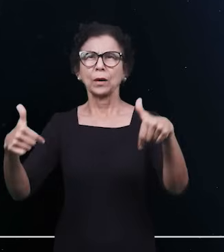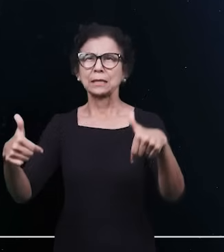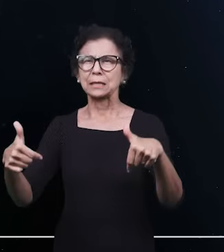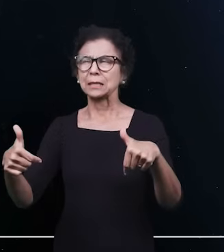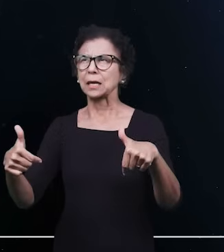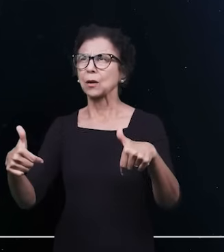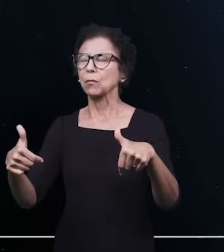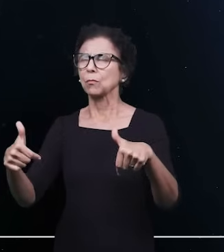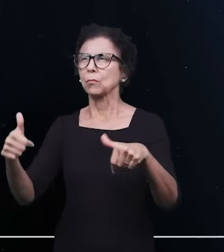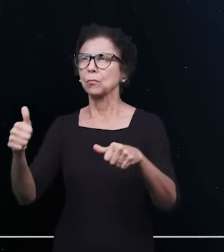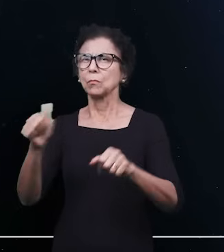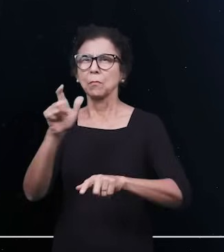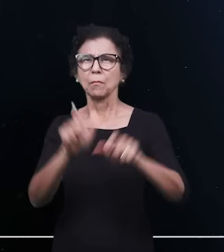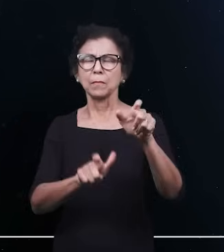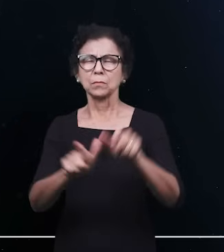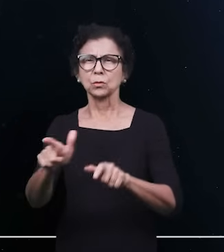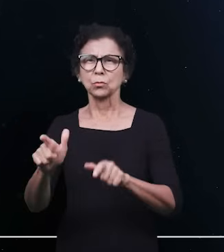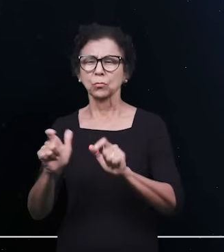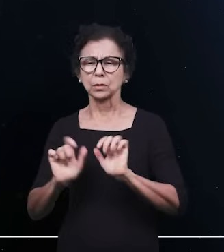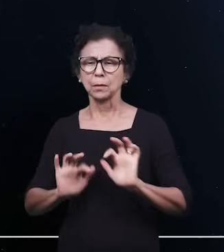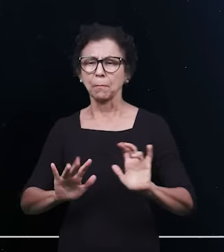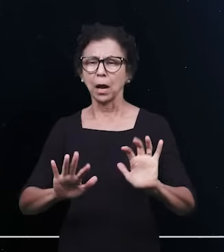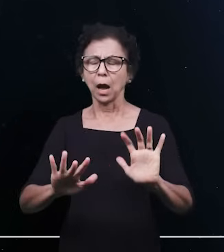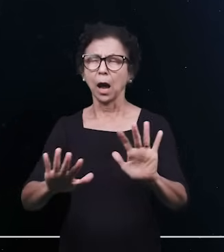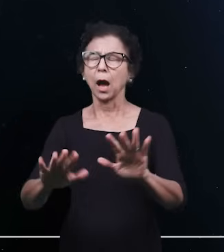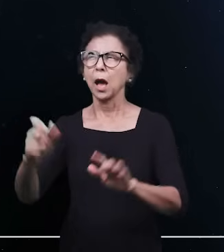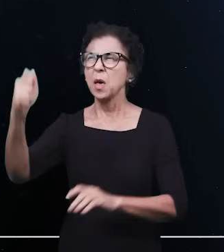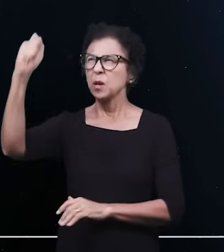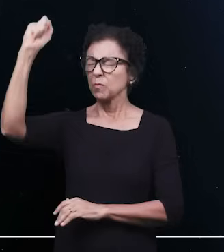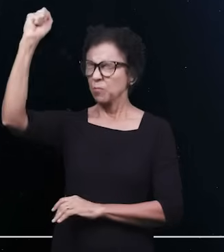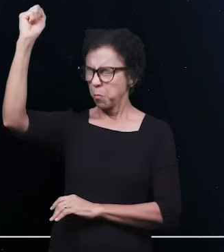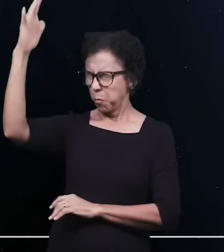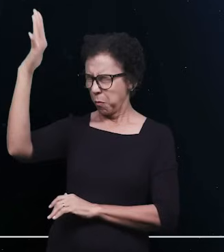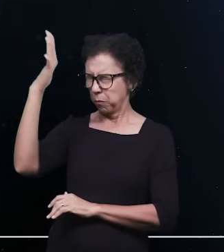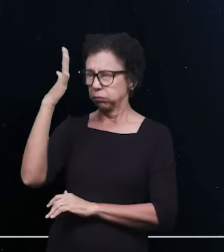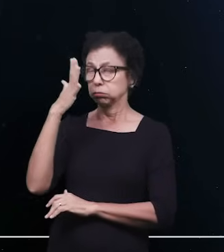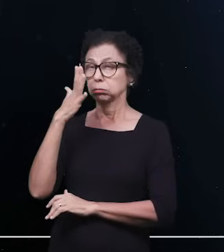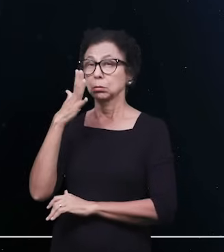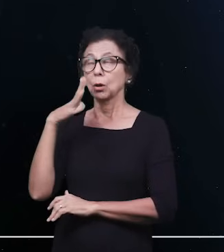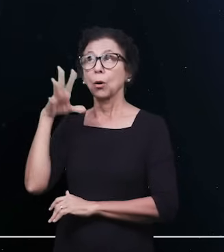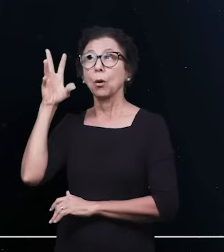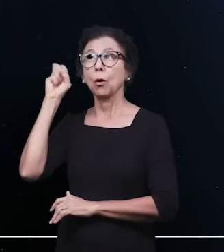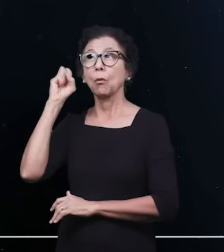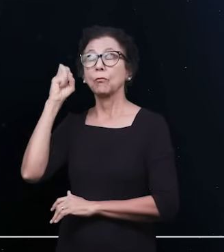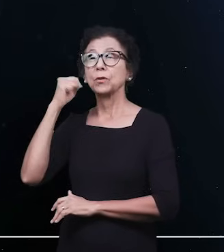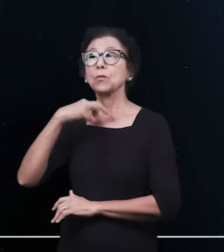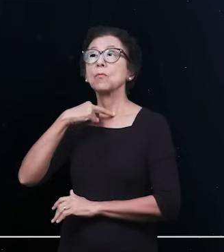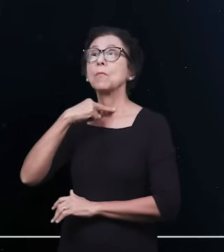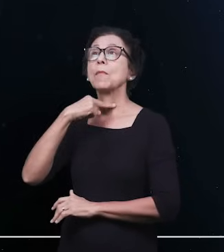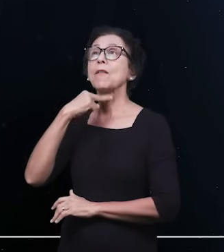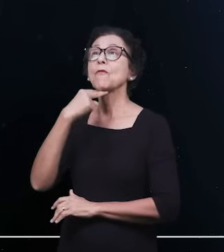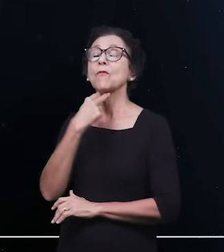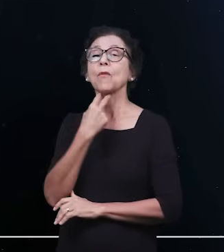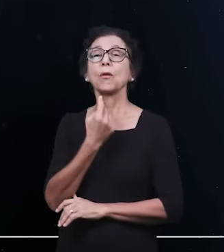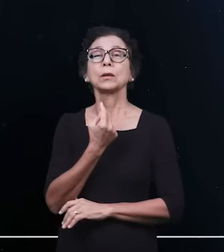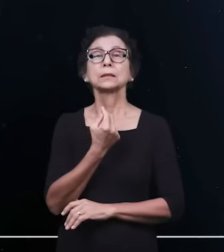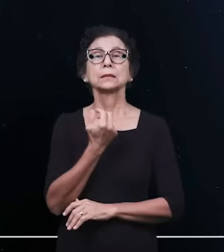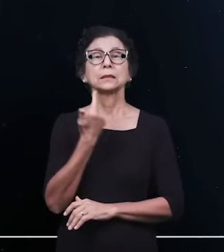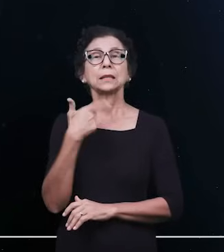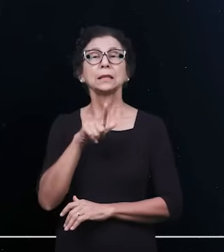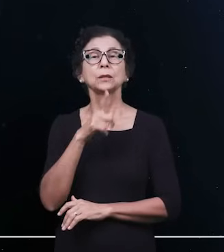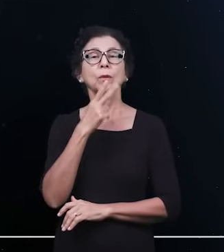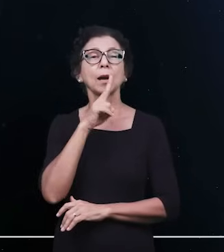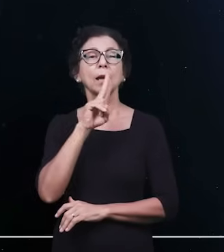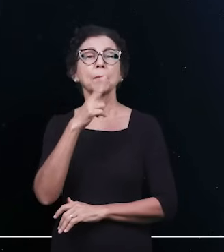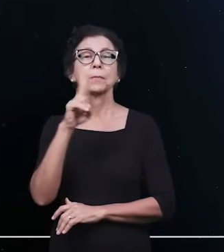comigo, e caindo nós todos por terra, ouvi uma voz que me falava e em língua hebraica